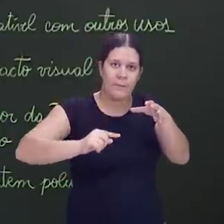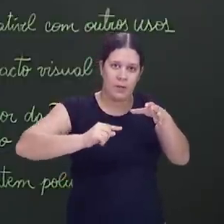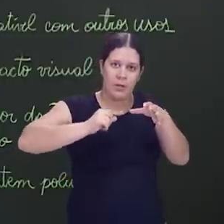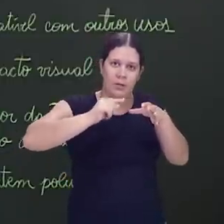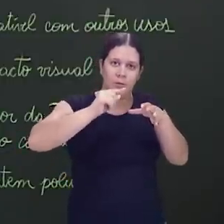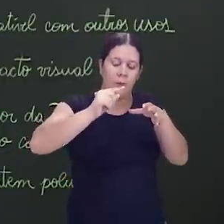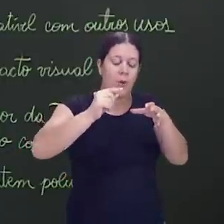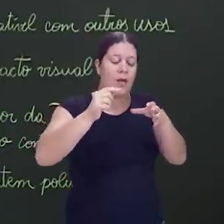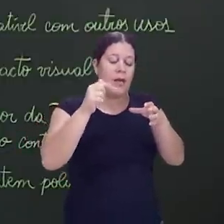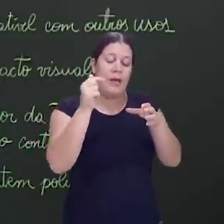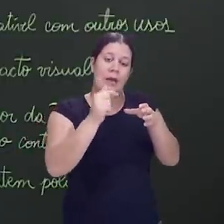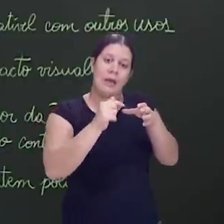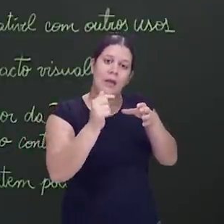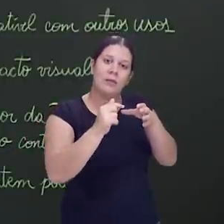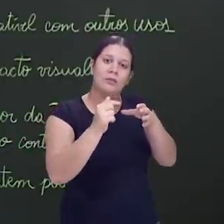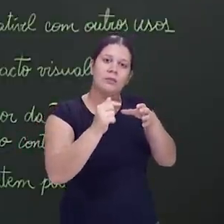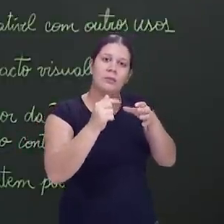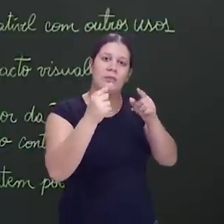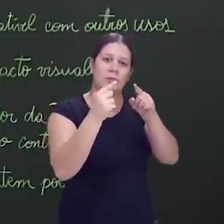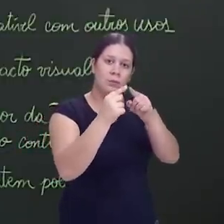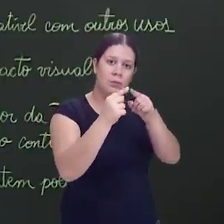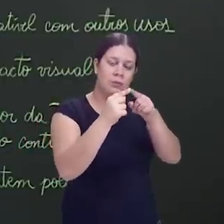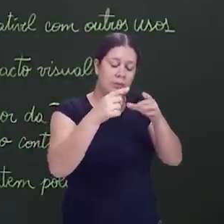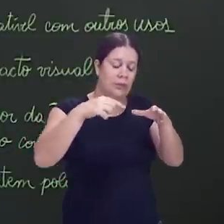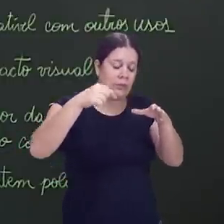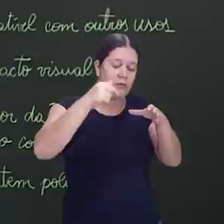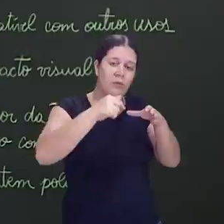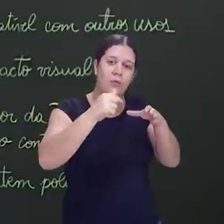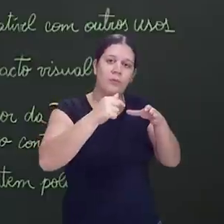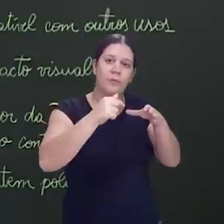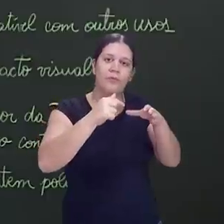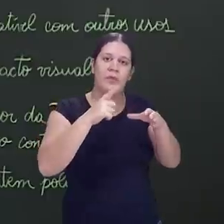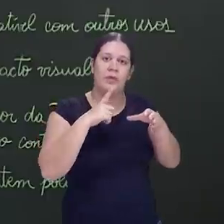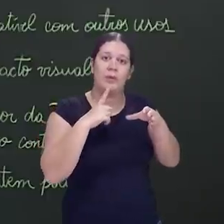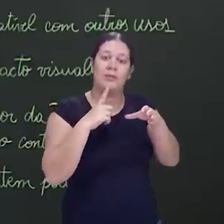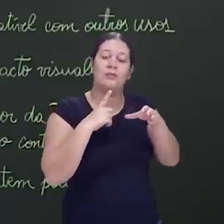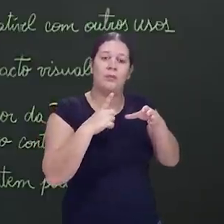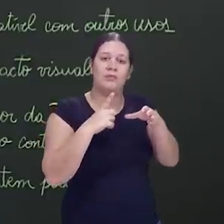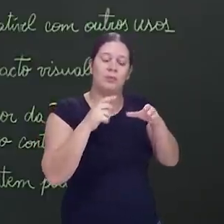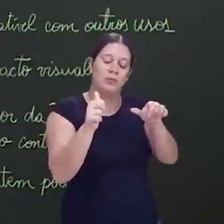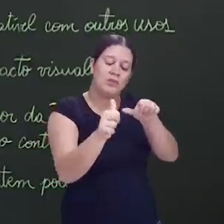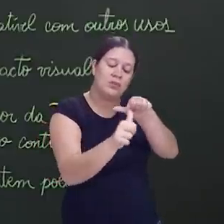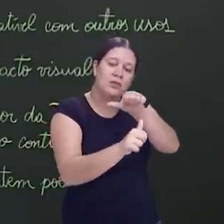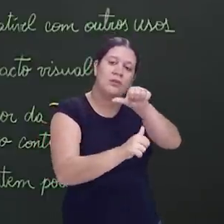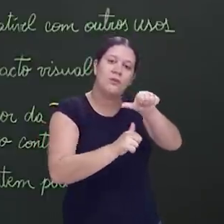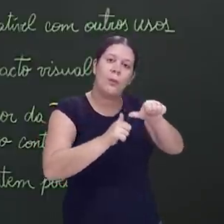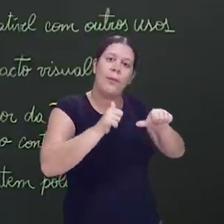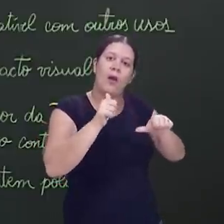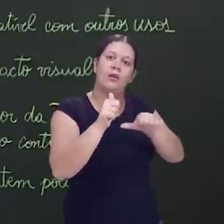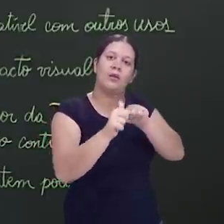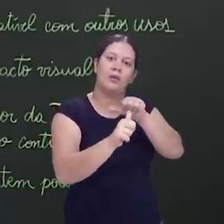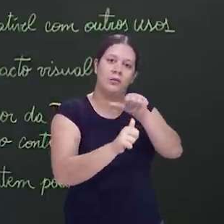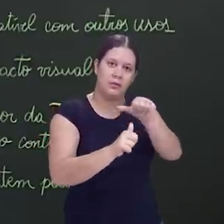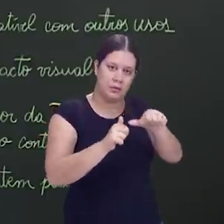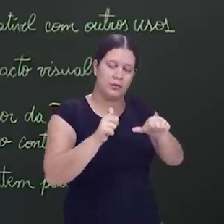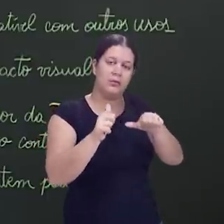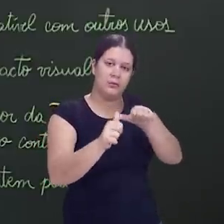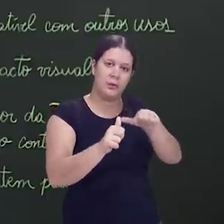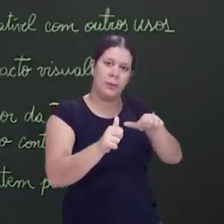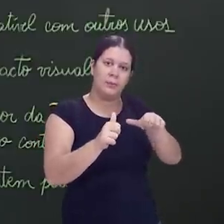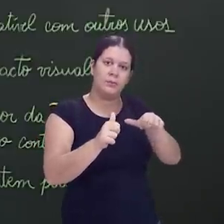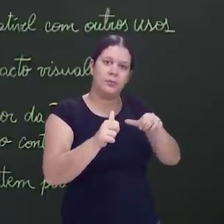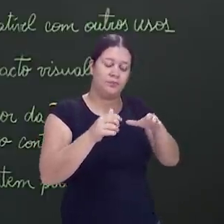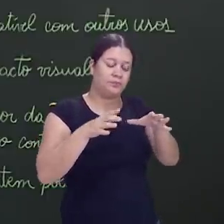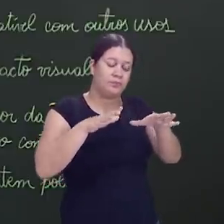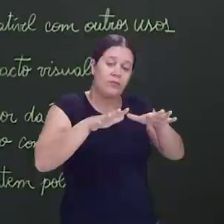elas estão associadas a uma série de tubulações onde vai haver a produção, então, transformação de energia mecânica